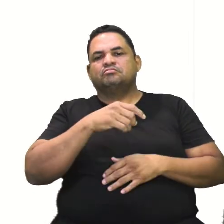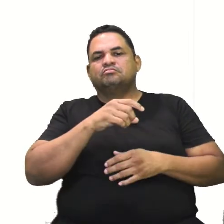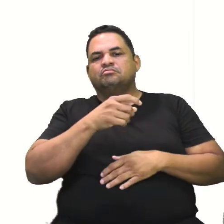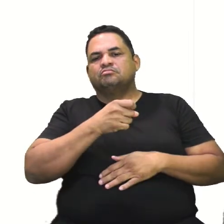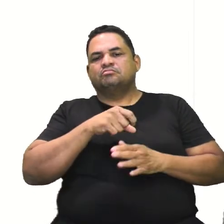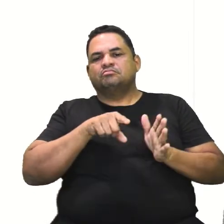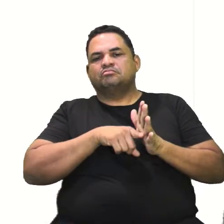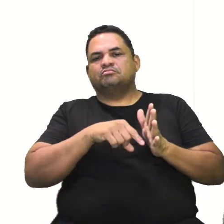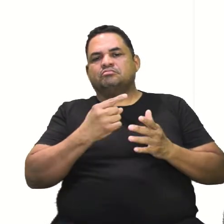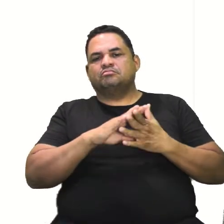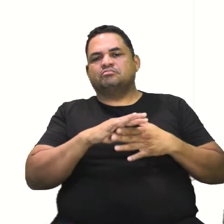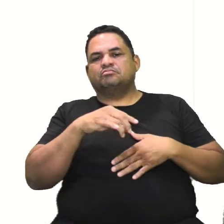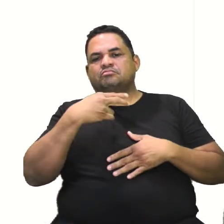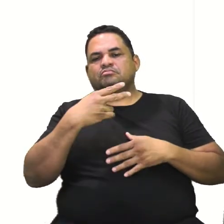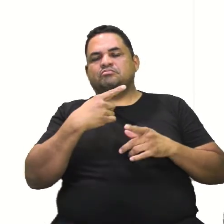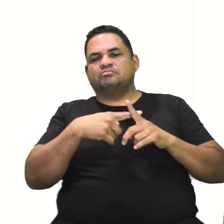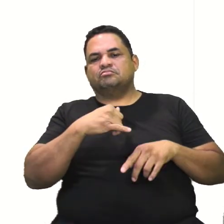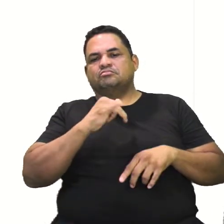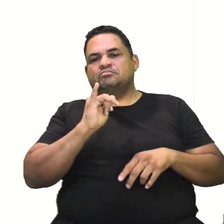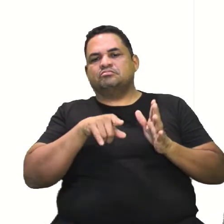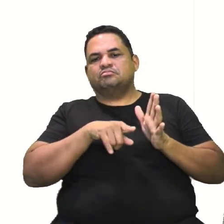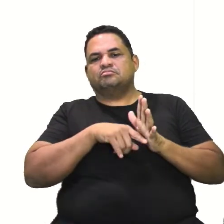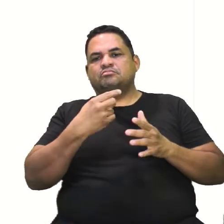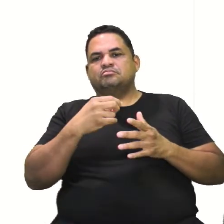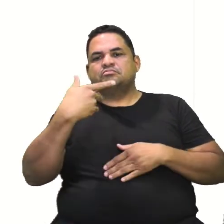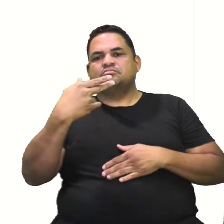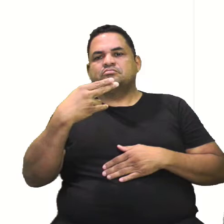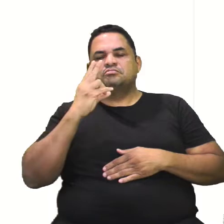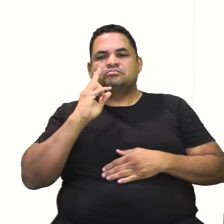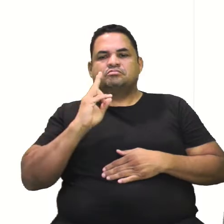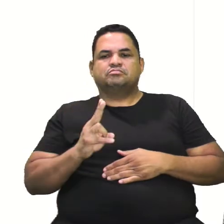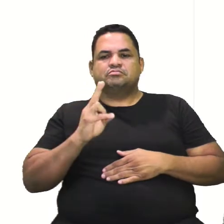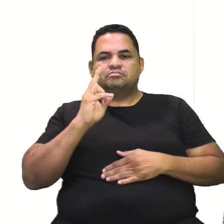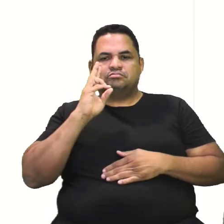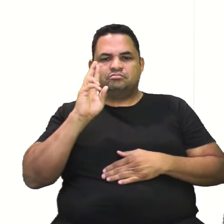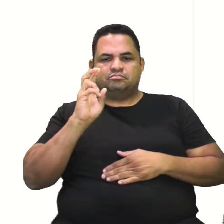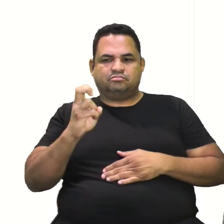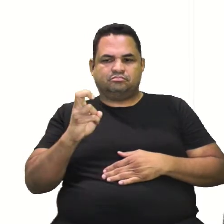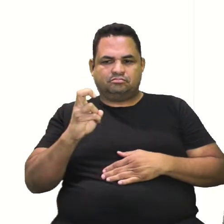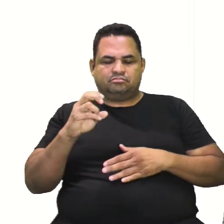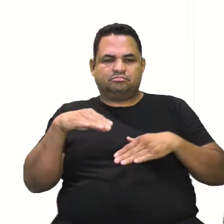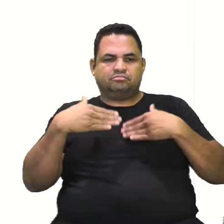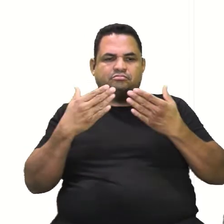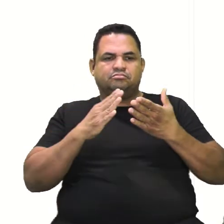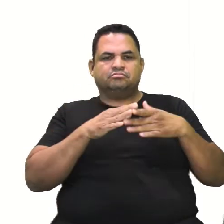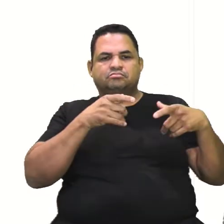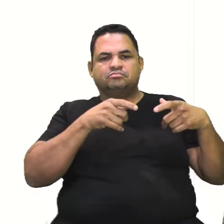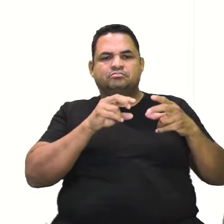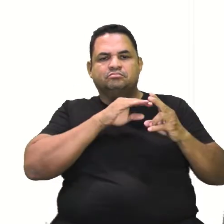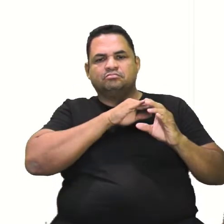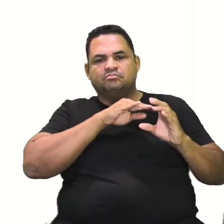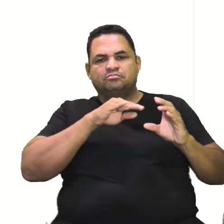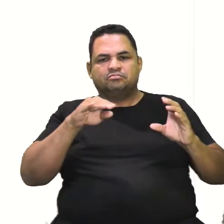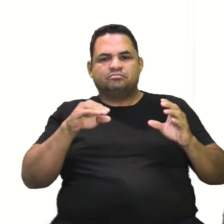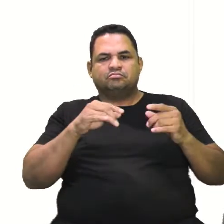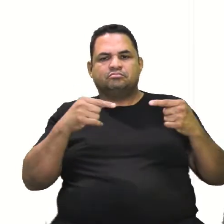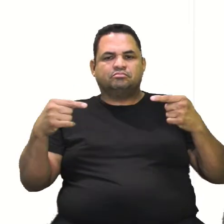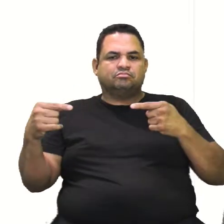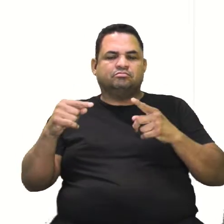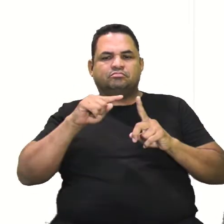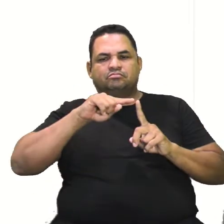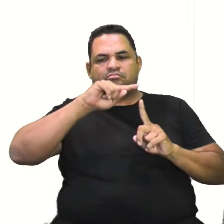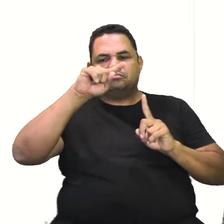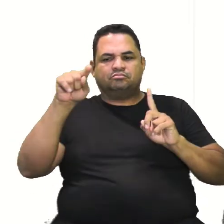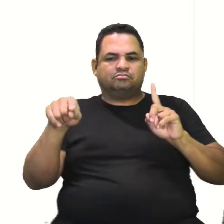1 ao quadrado mais x menos 1 ao quadrado igual a 5. Qual é a posição da reta